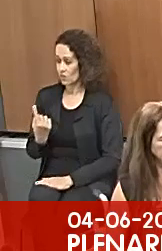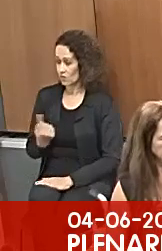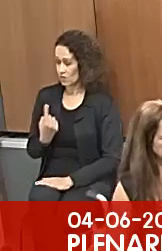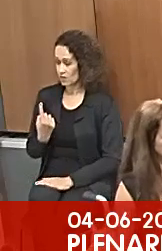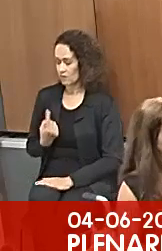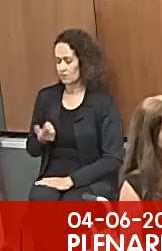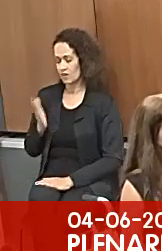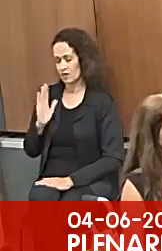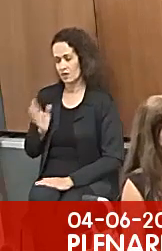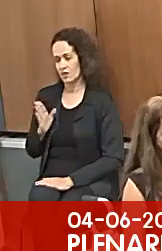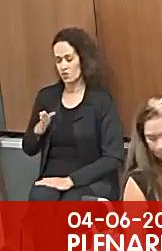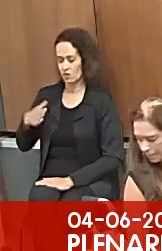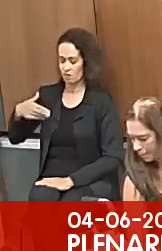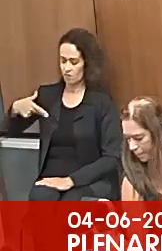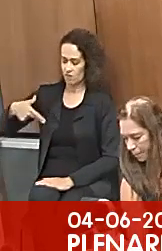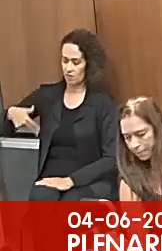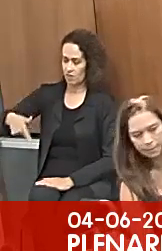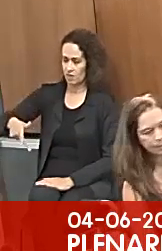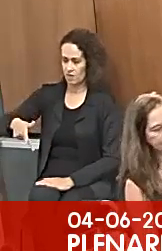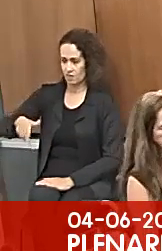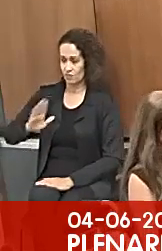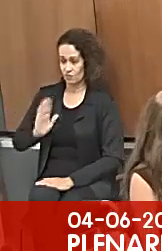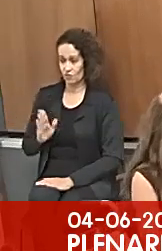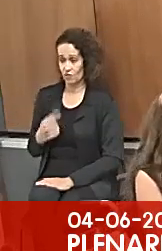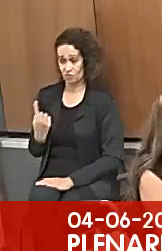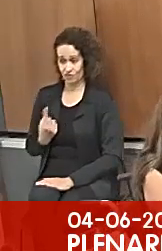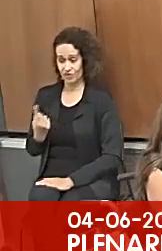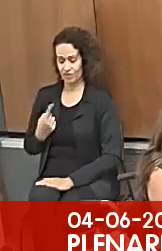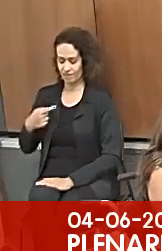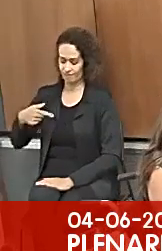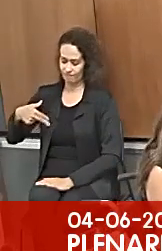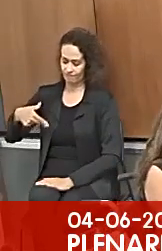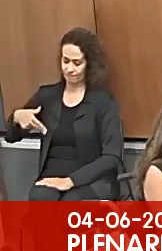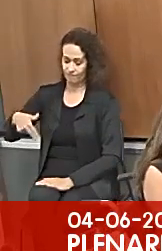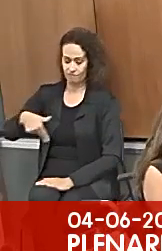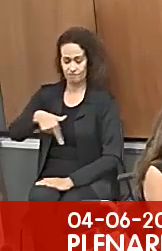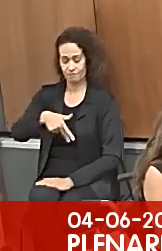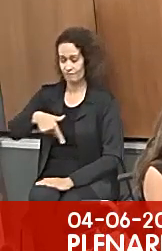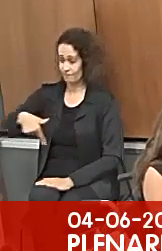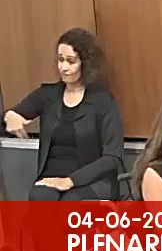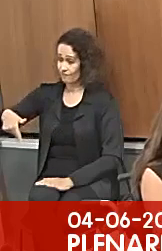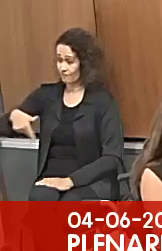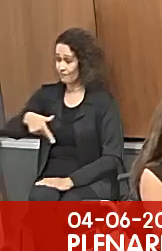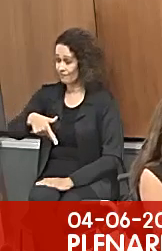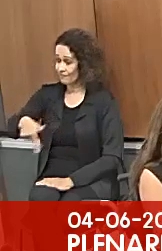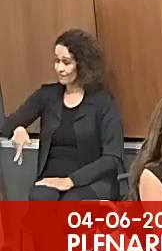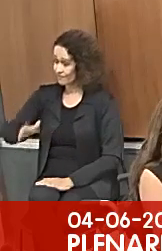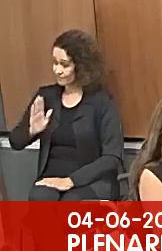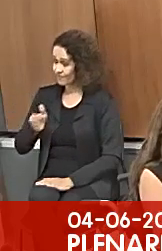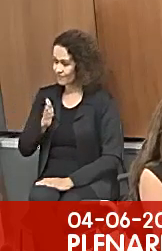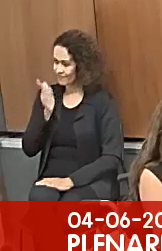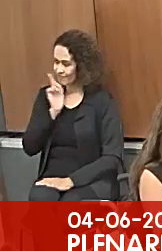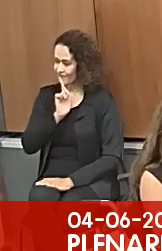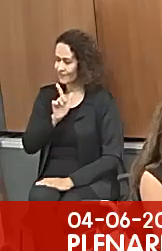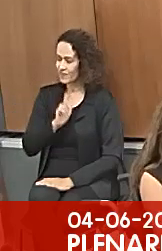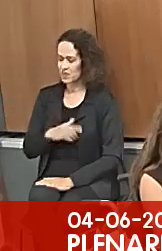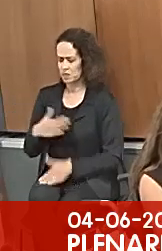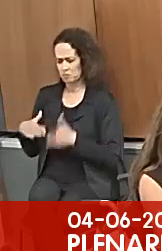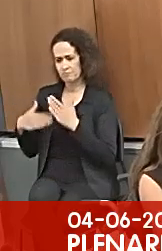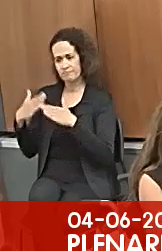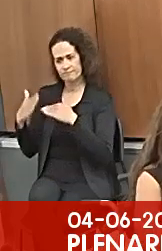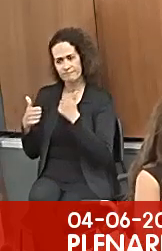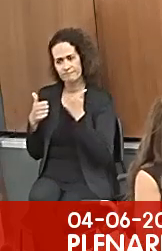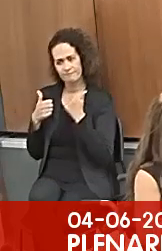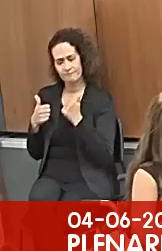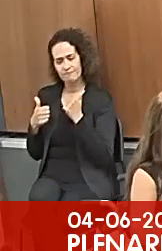No espaço desse tamanho aí, ó, ela já tem coragem de ir para um lado e para o outro caminhando sozinha. Então, é uma evolução muito grande.